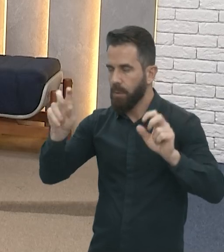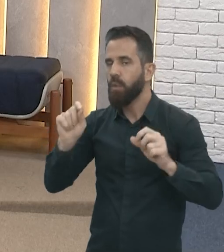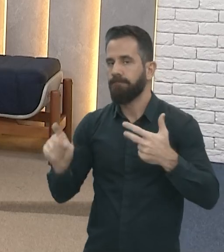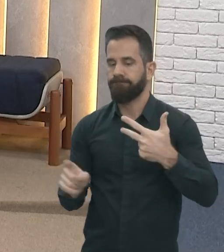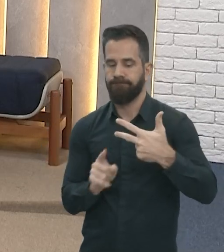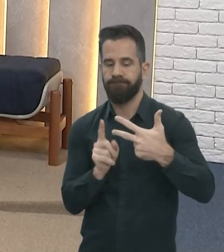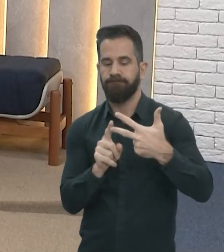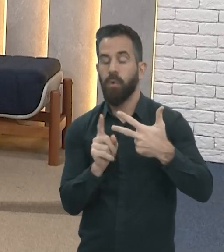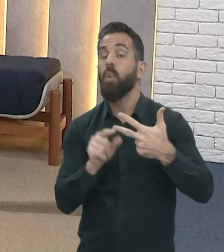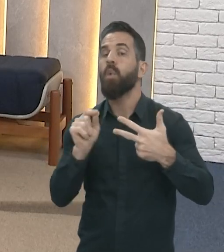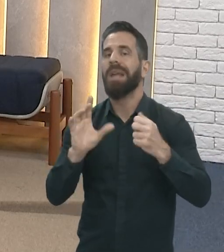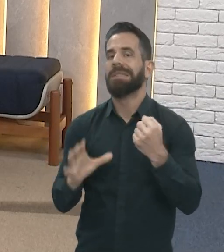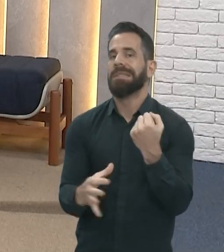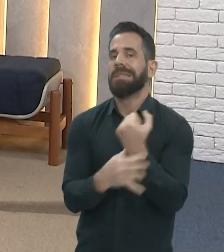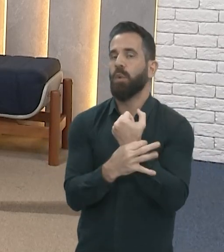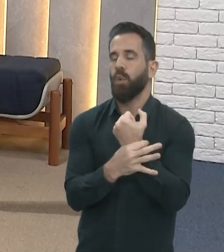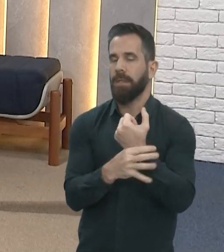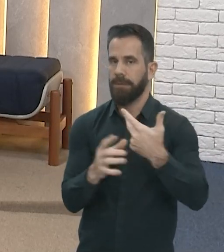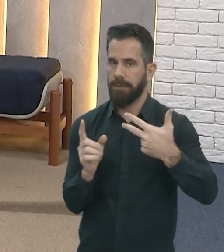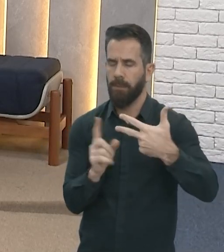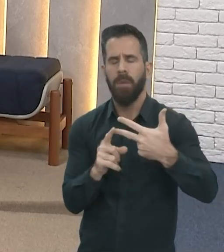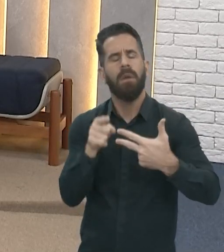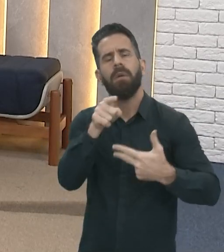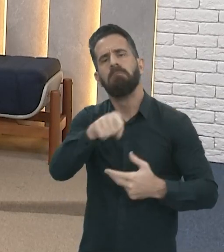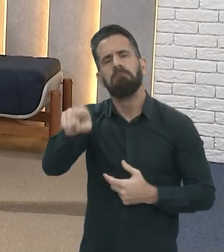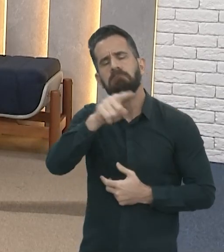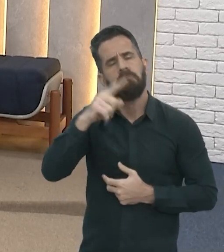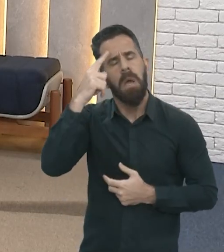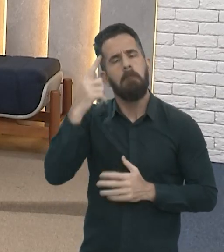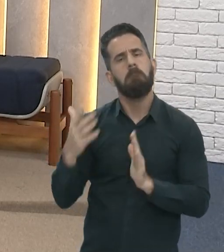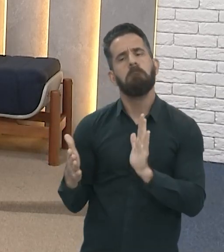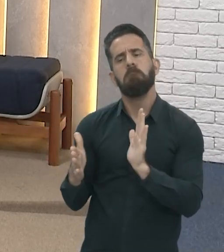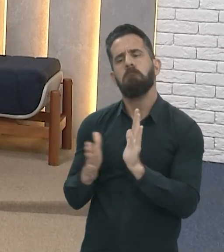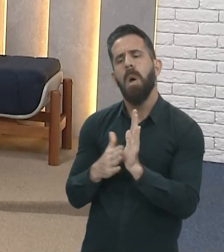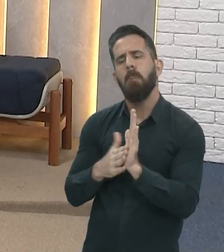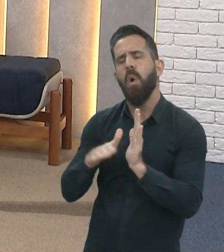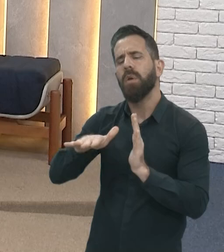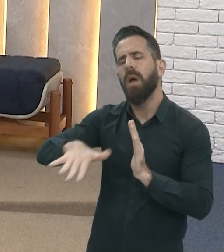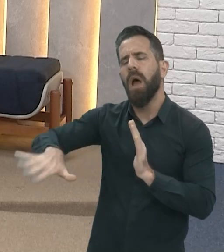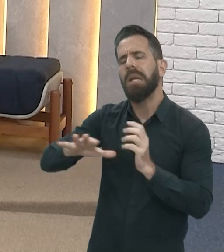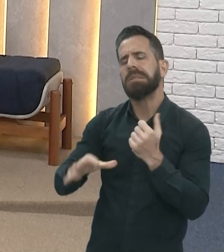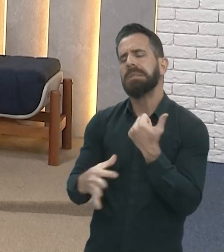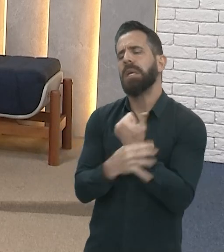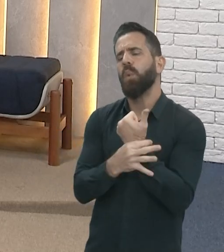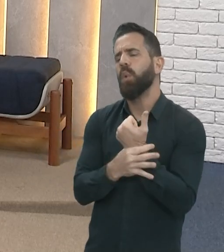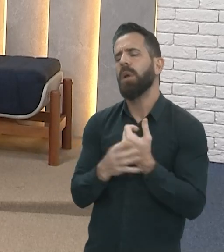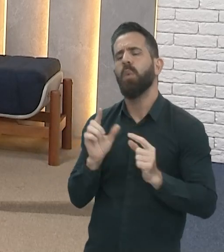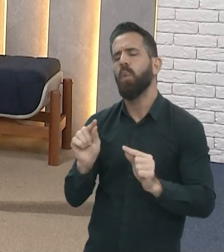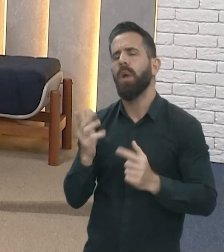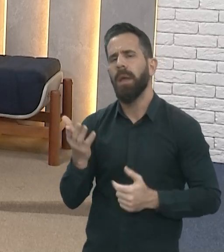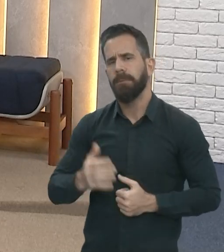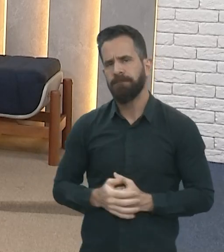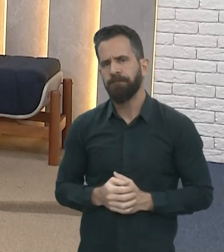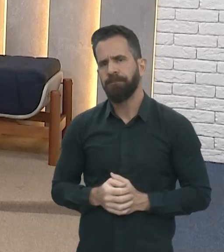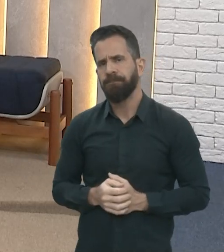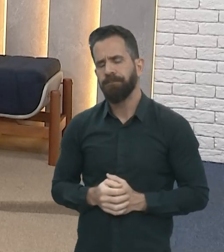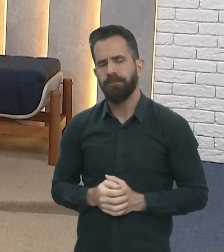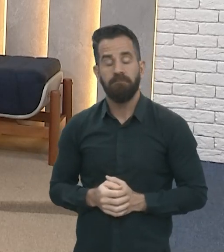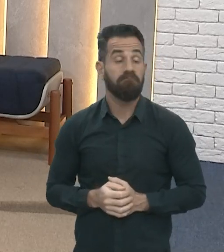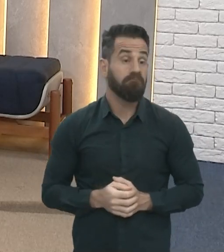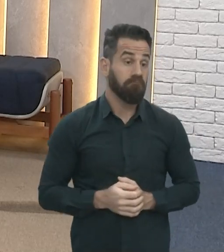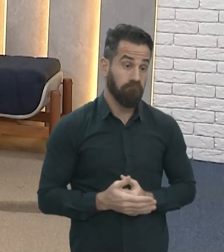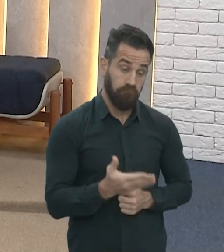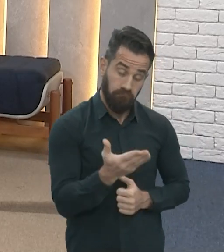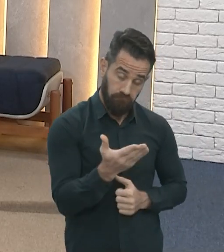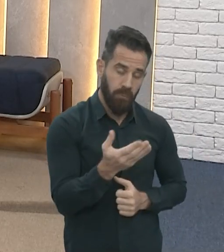propostas que, para essa área, A gente quer saber, então, quais são as propostas para a área de segurança. Você gostaria de comentar, professor? Falar